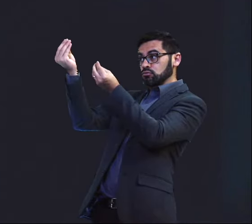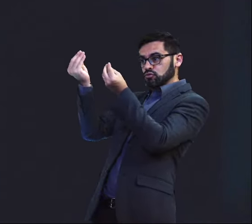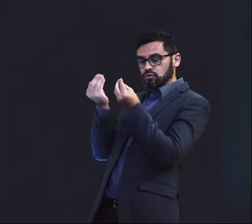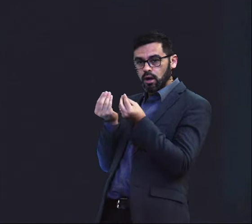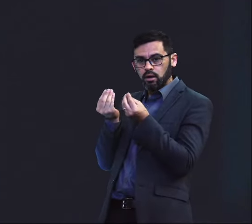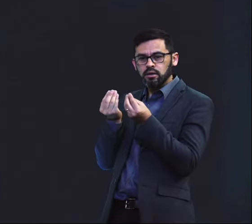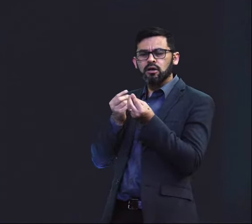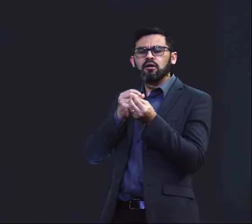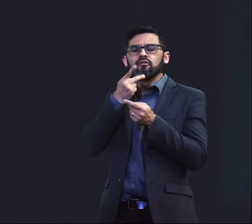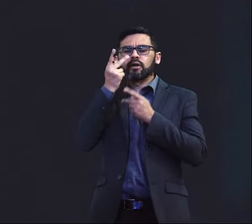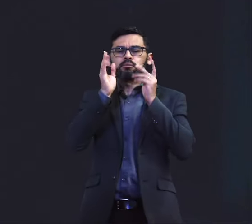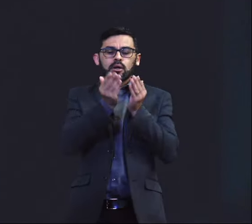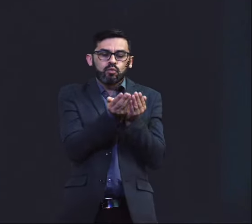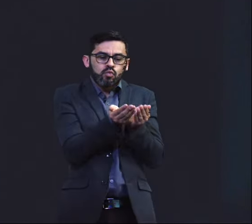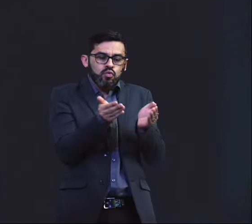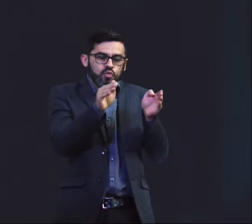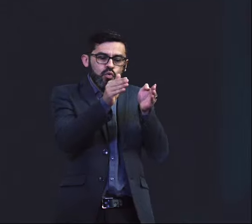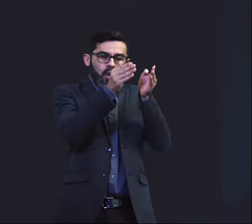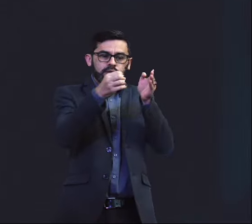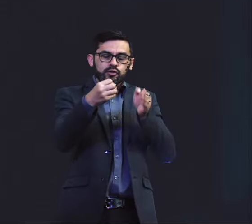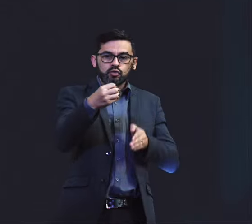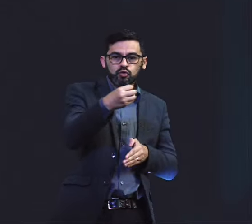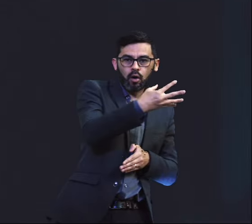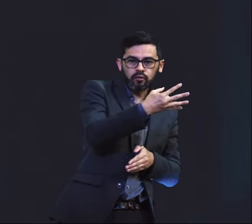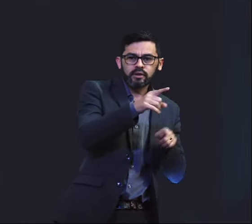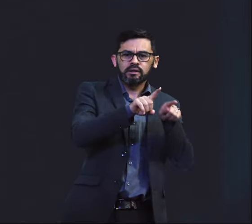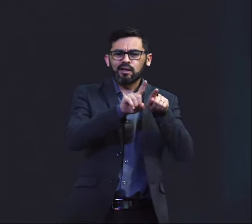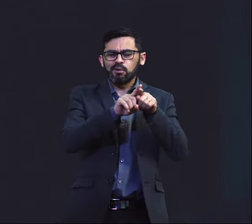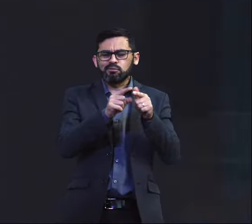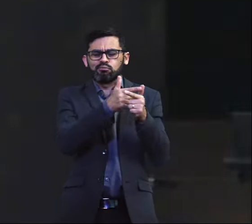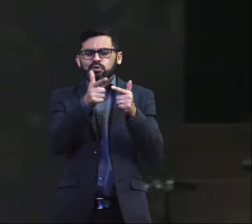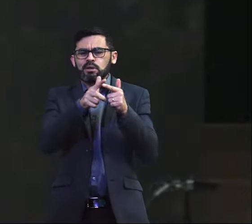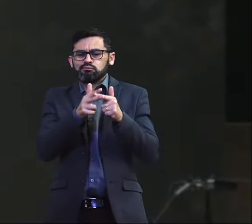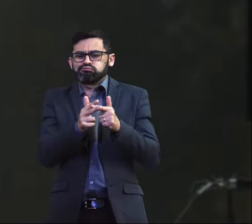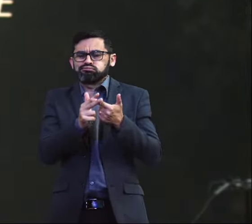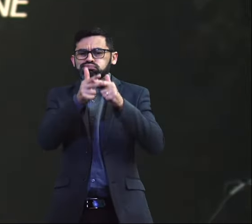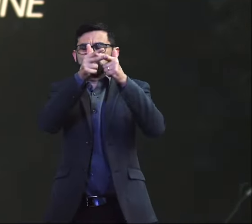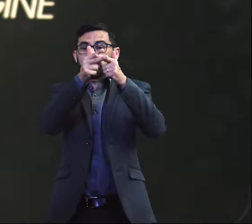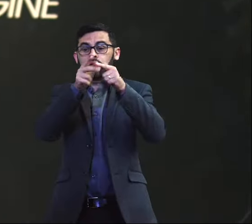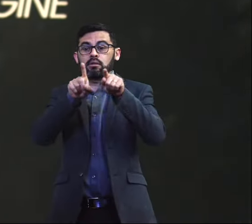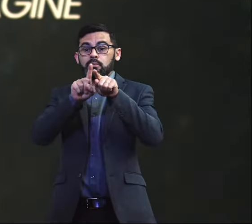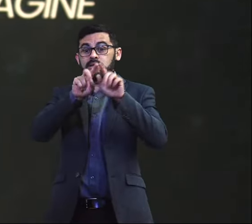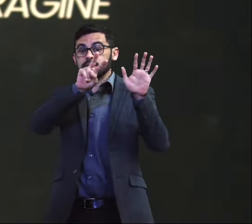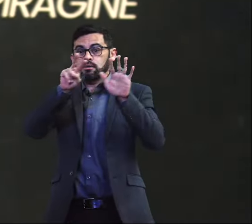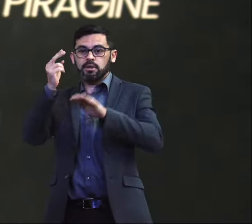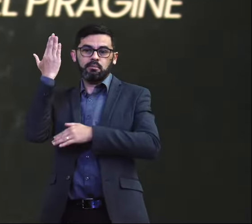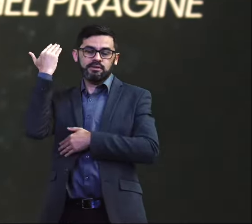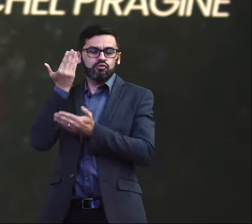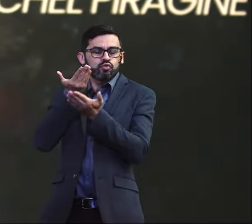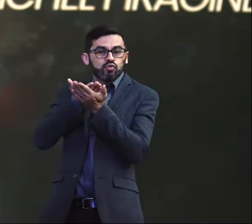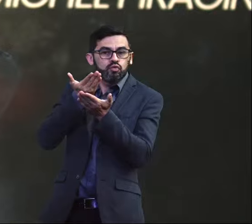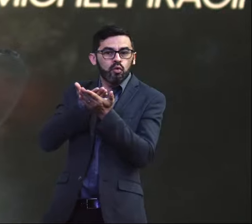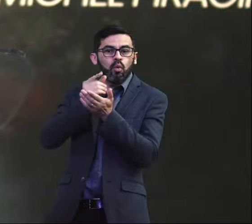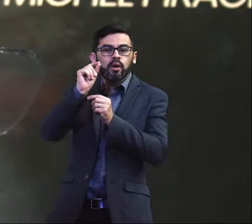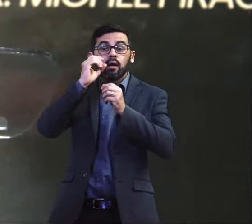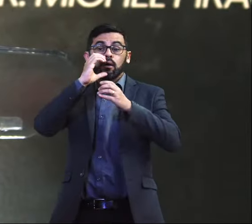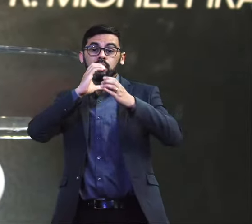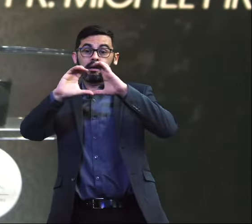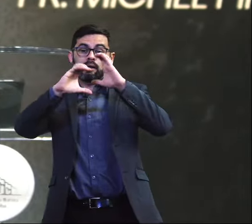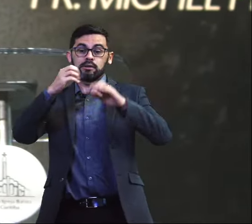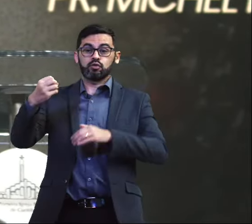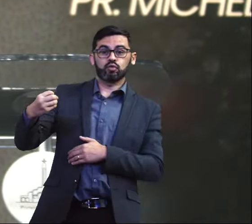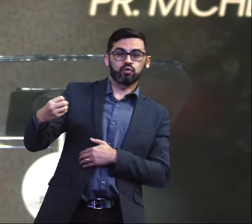Falamos dos odres novos, falamos de resolução de problemas. Estudamos semana passada sobre o cântico